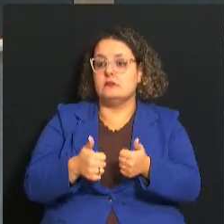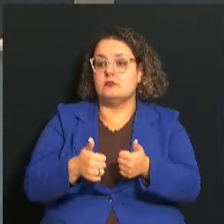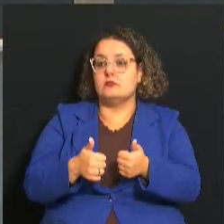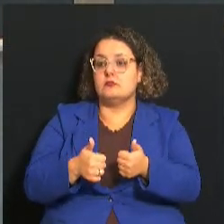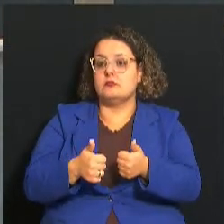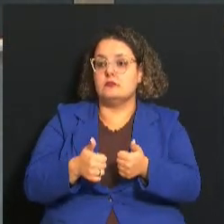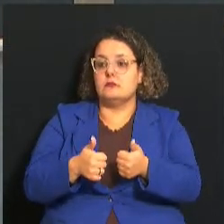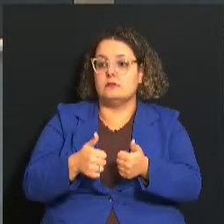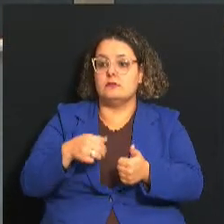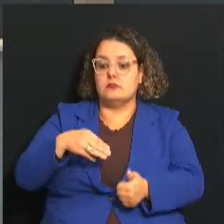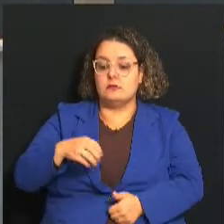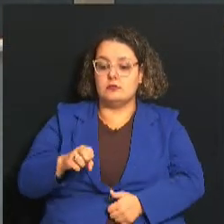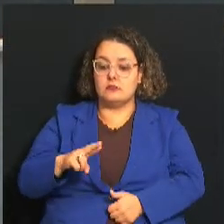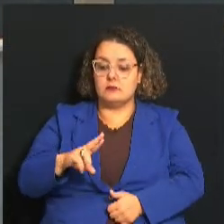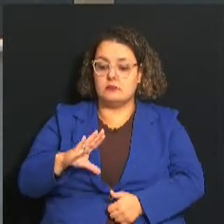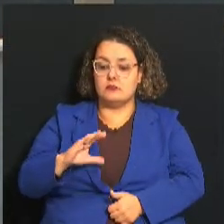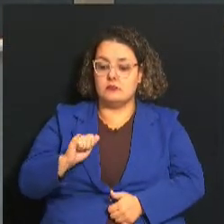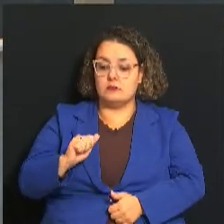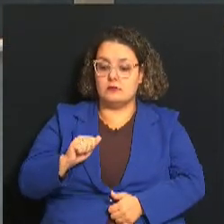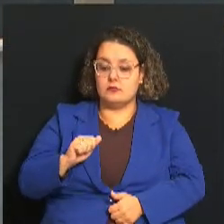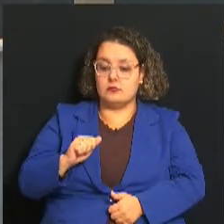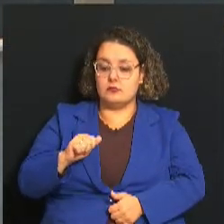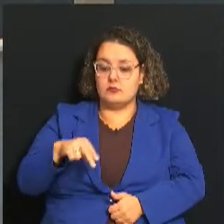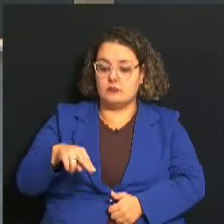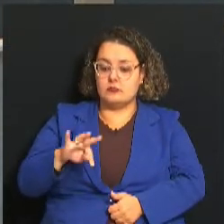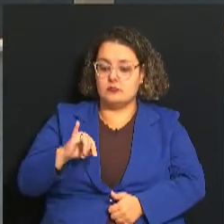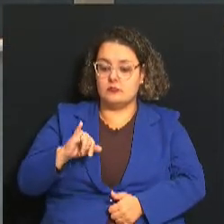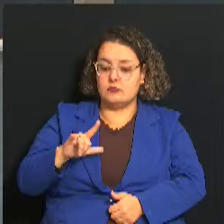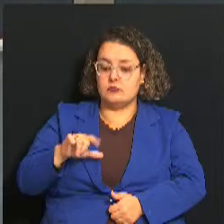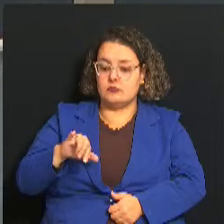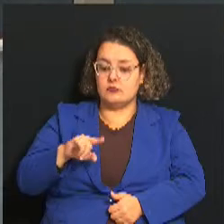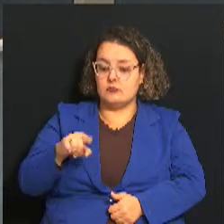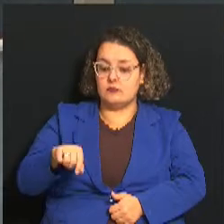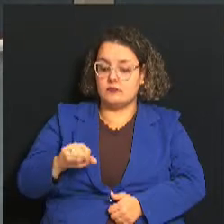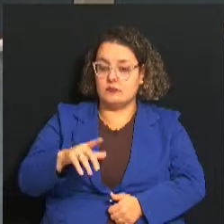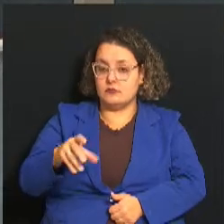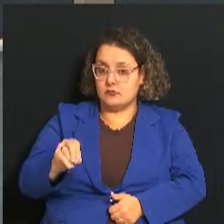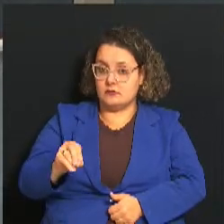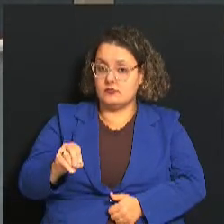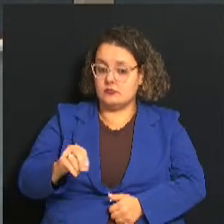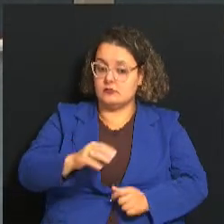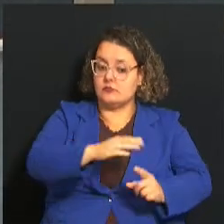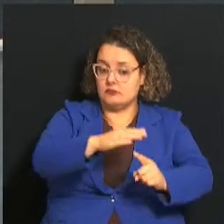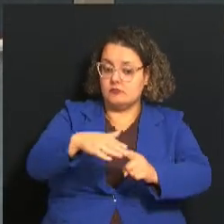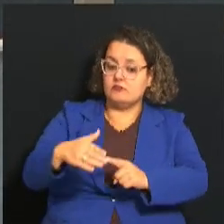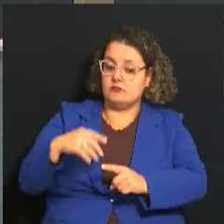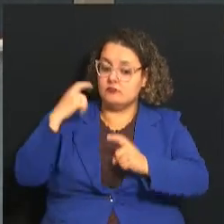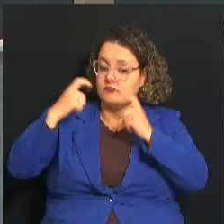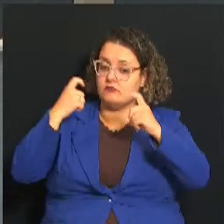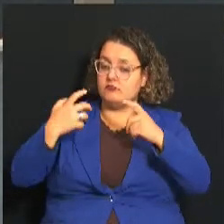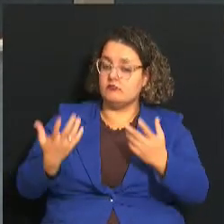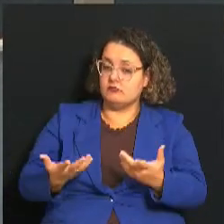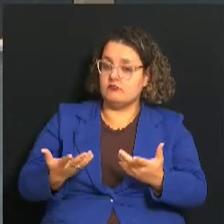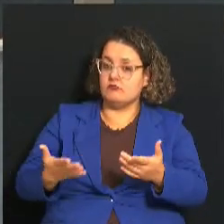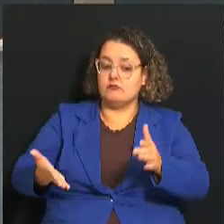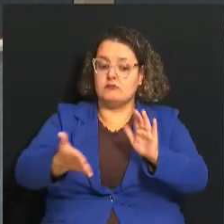mercantilização ambiental, ela é muito preocupante. E algumas propostas também que são feitas, elas